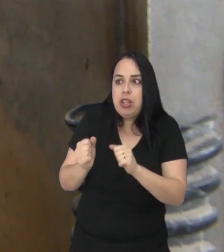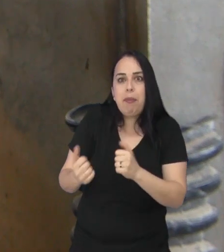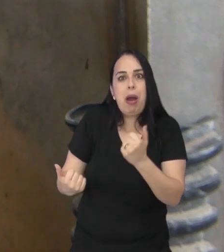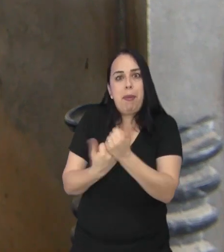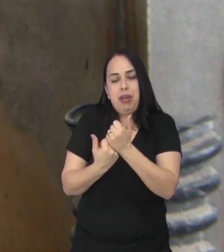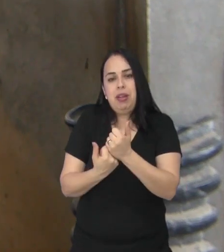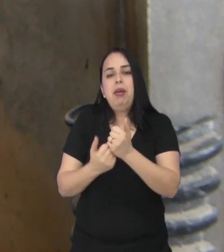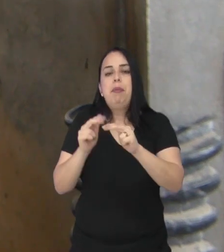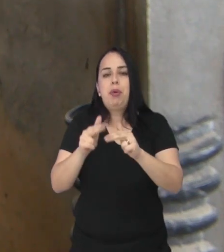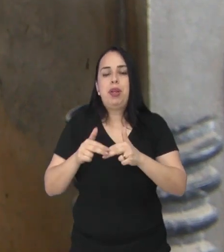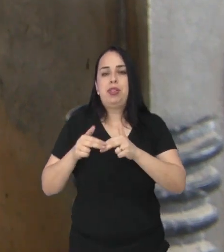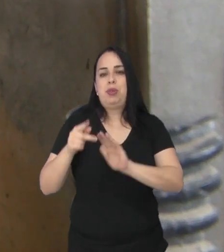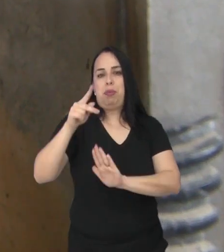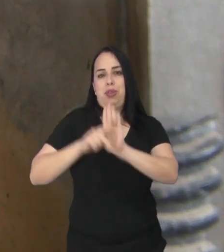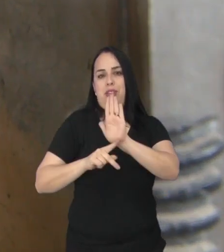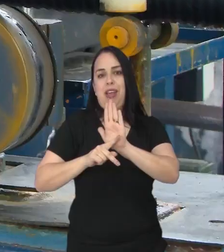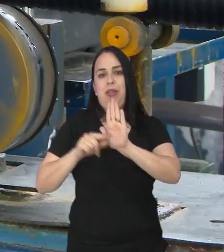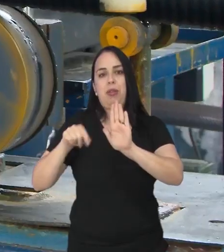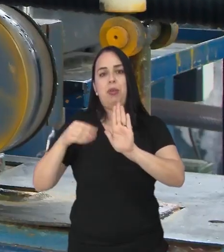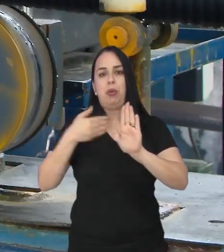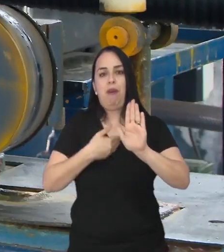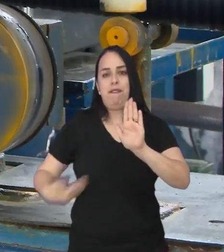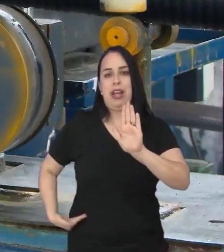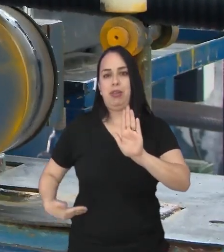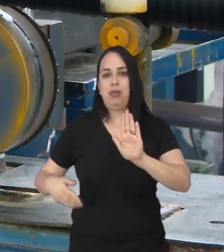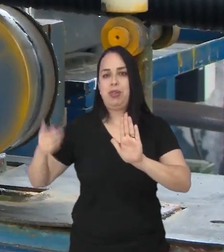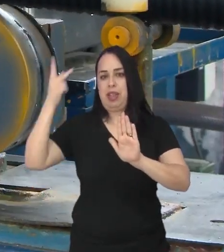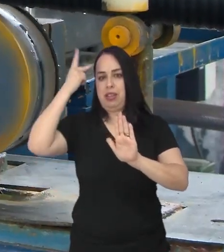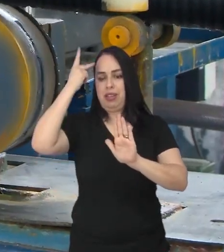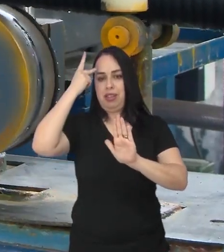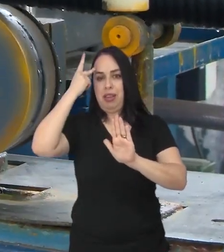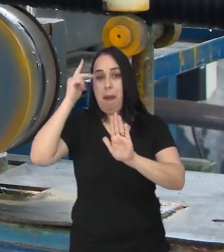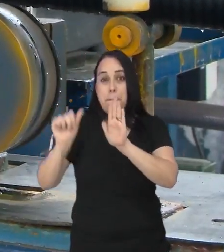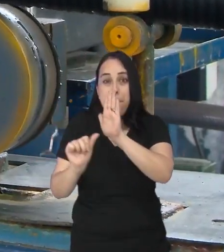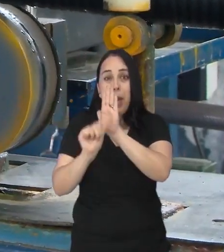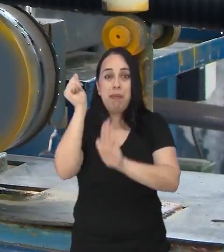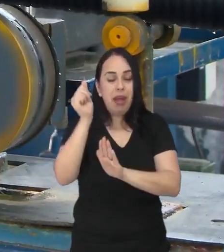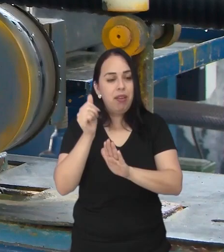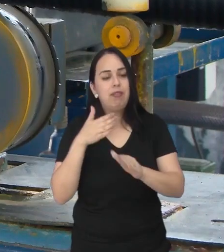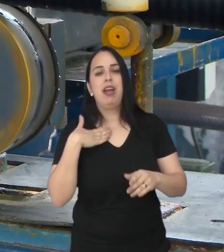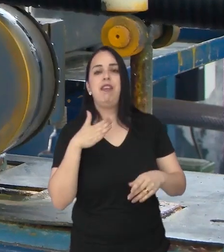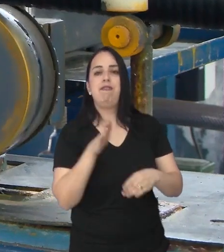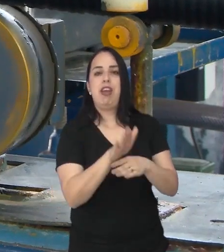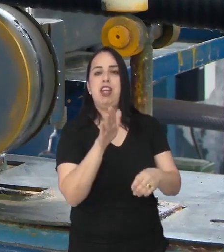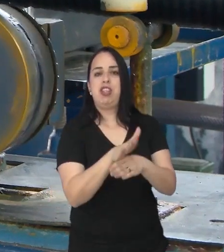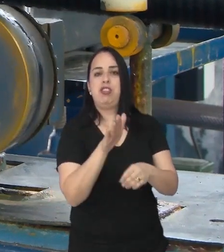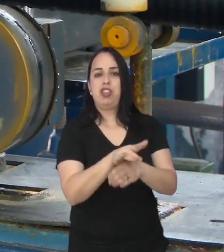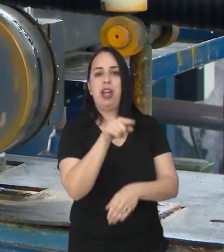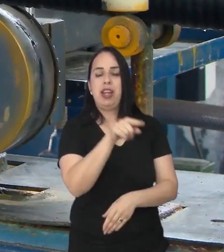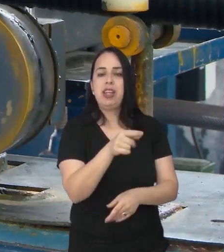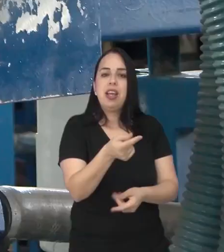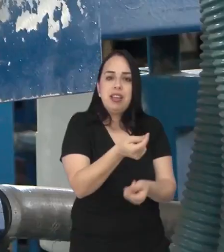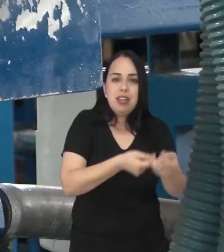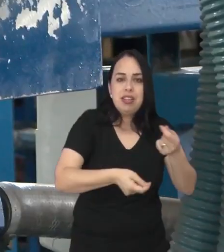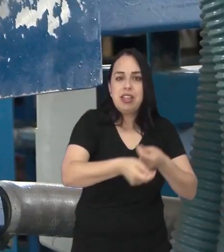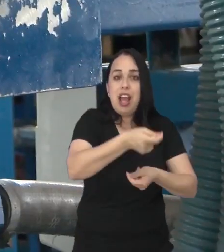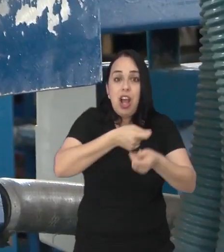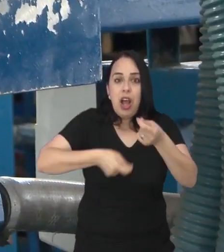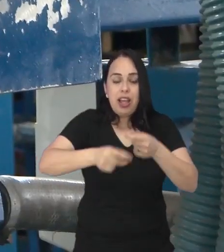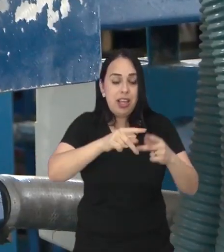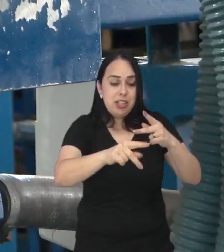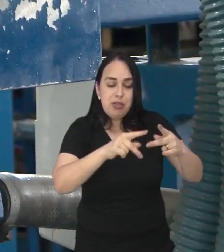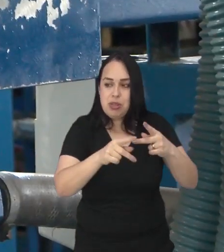em breve pode ganhar um aliado. É que um projeto piloto do governo do estado quer agilizar e